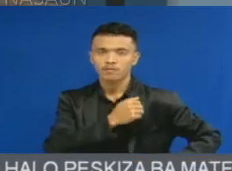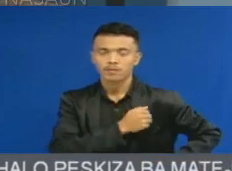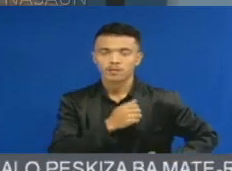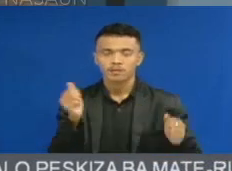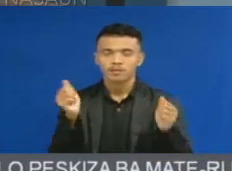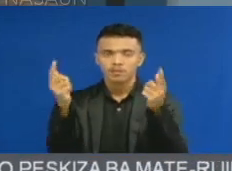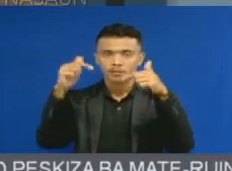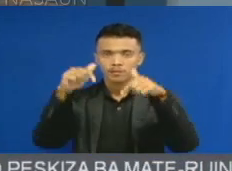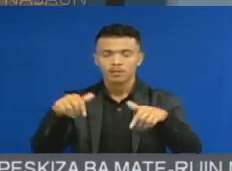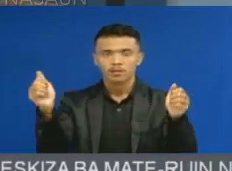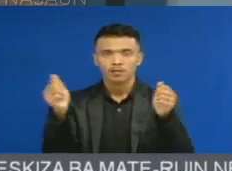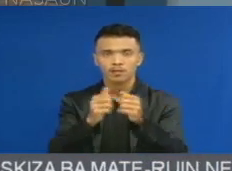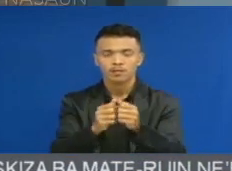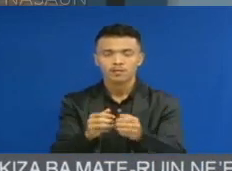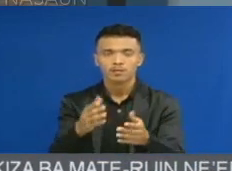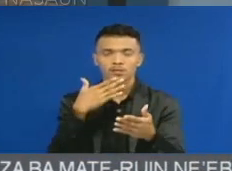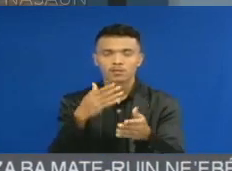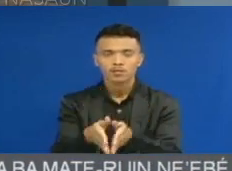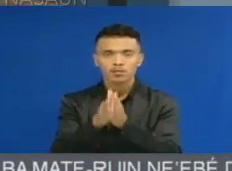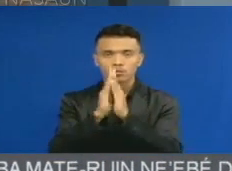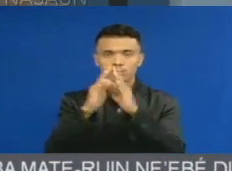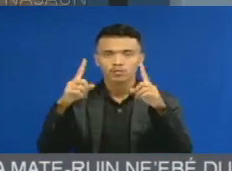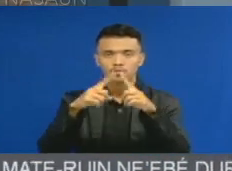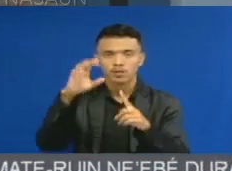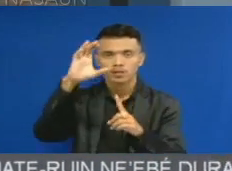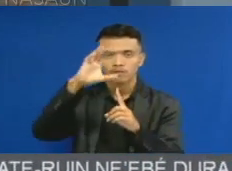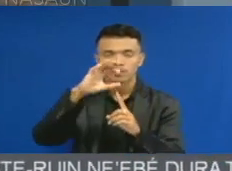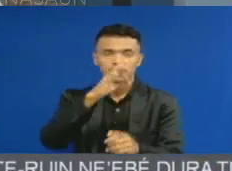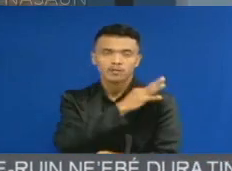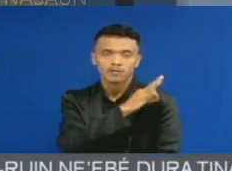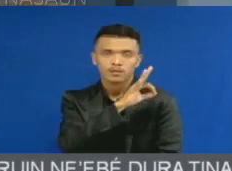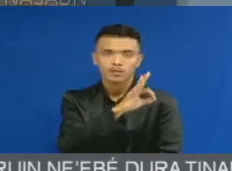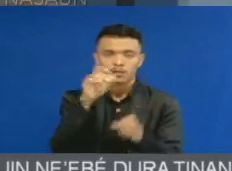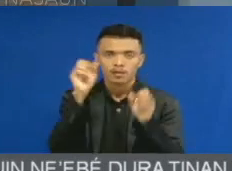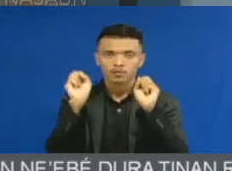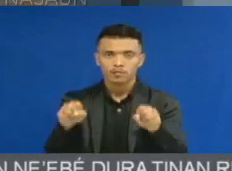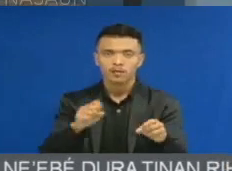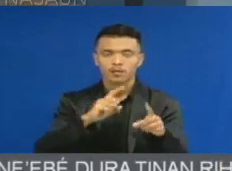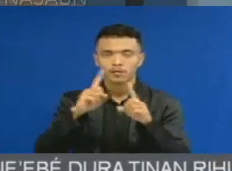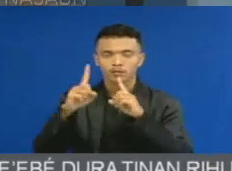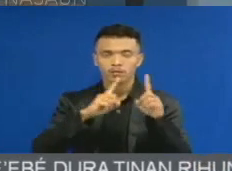da raça. Tamanem hawa pela liliu ba general falo ratelai. Atu belo orienta